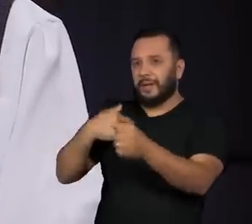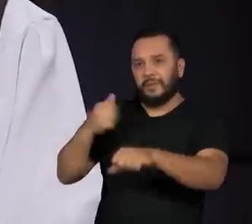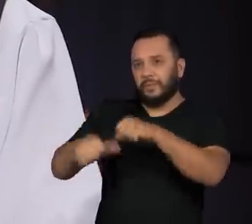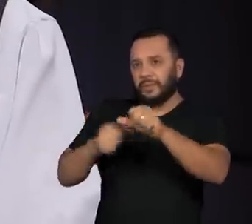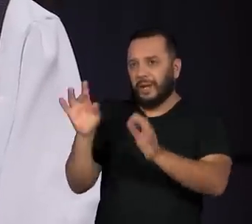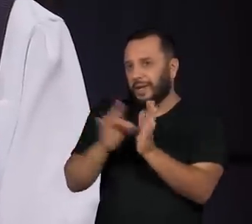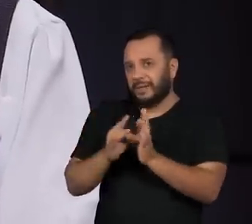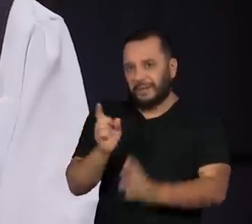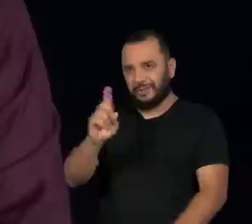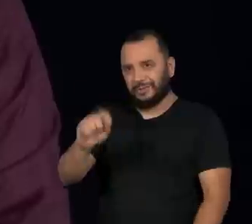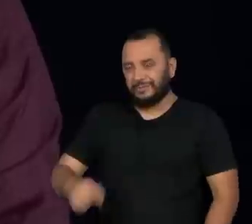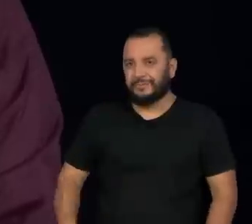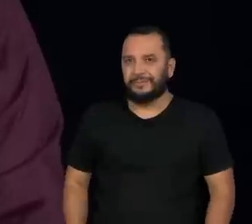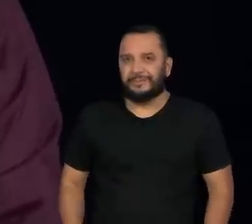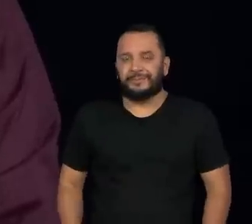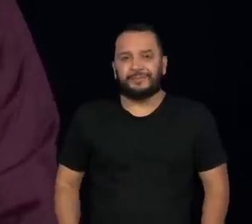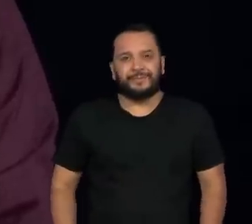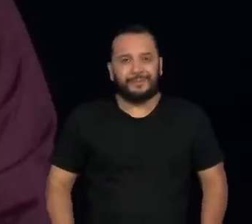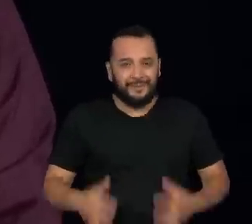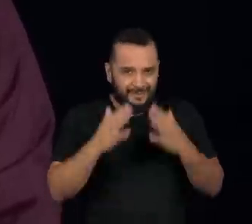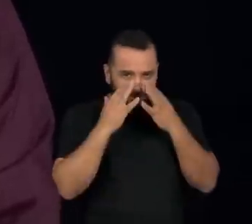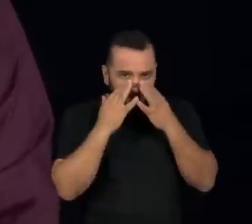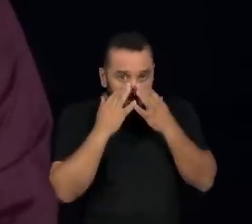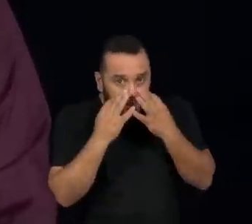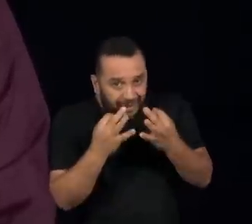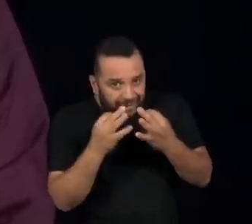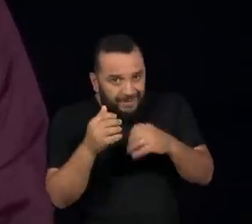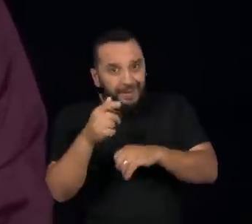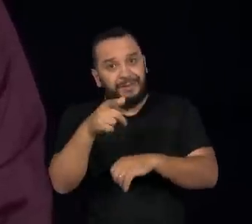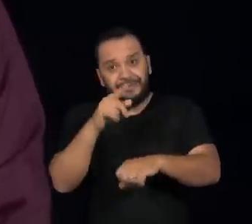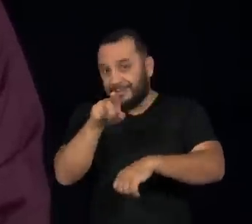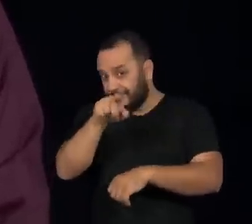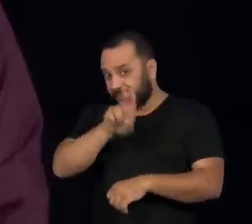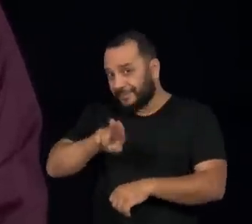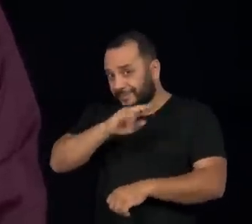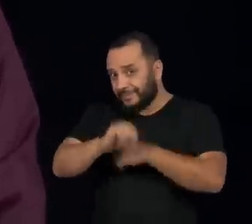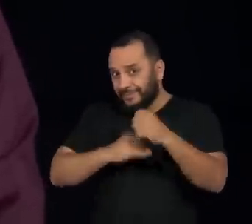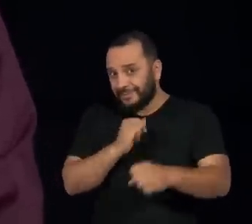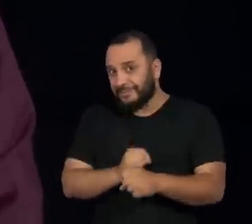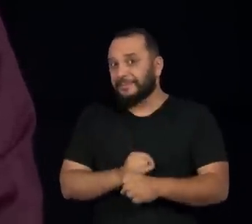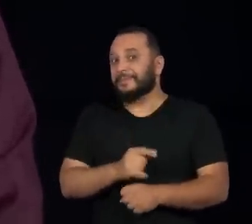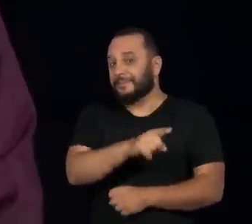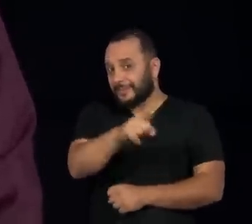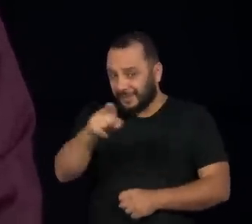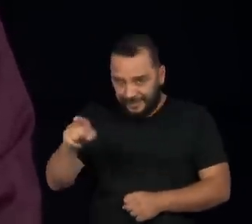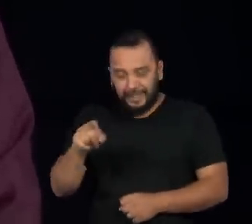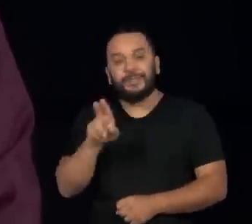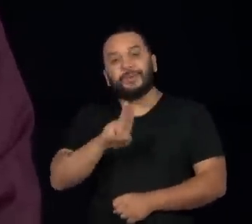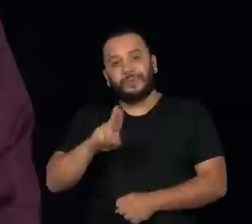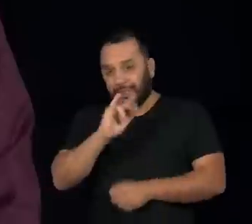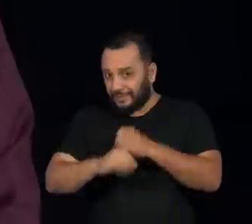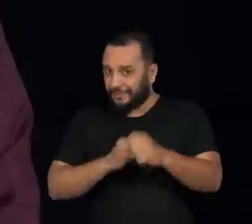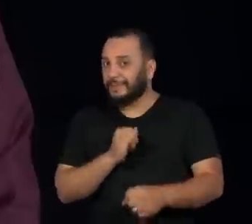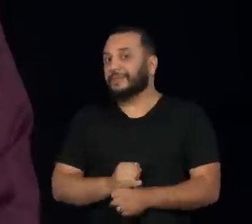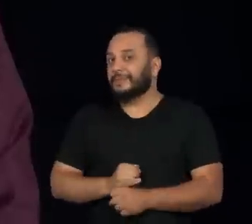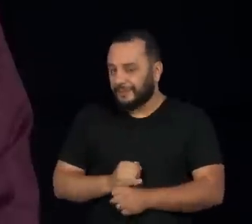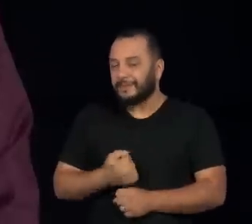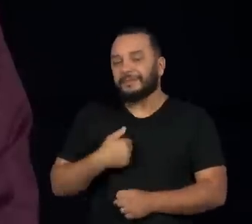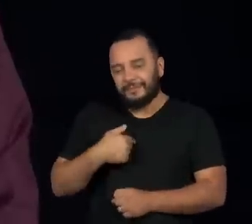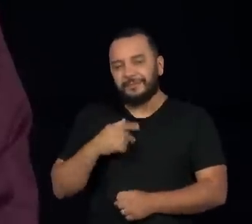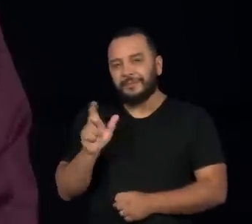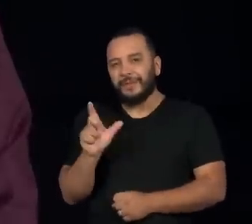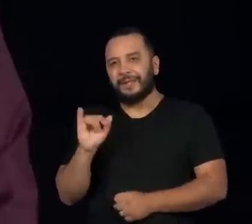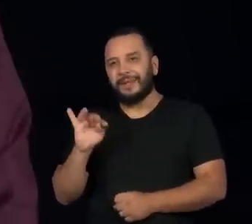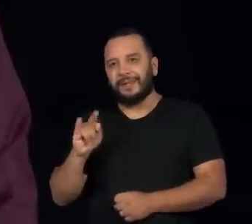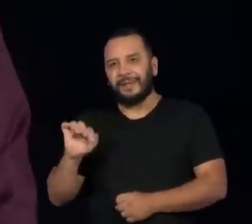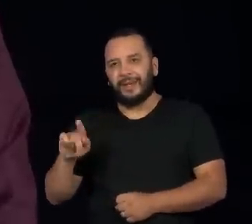realidade atenção internautas ouviram essa hein chamei vocês de internautas que é uma palavra que se usou muito